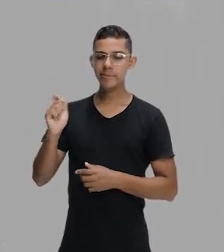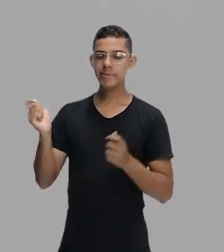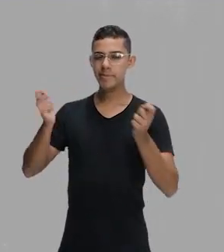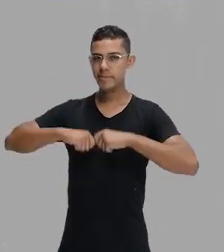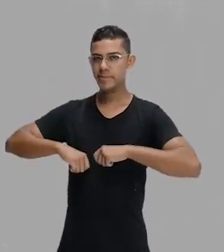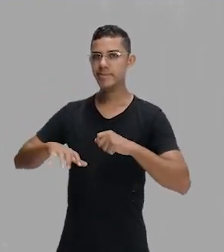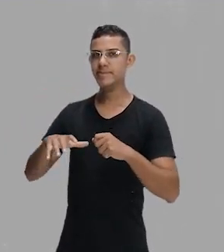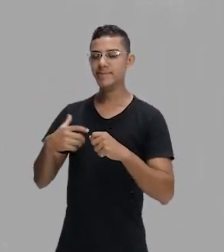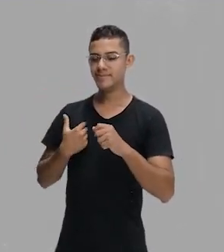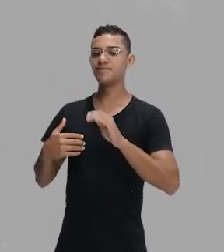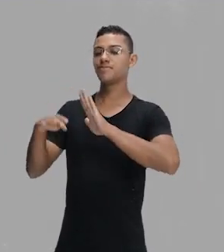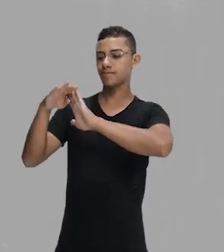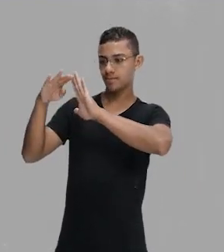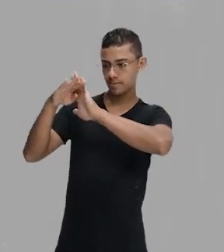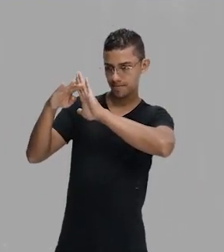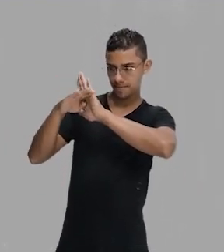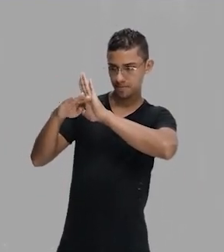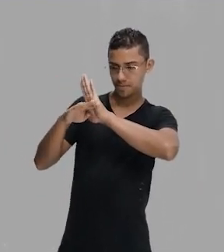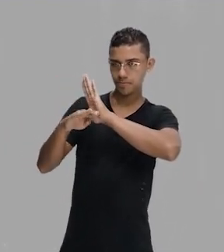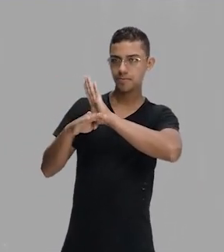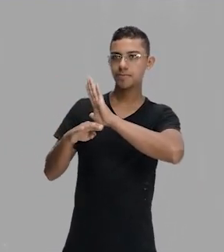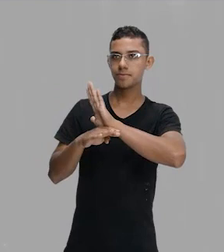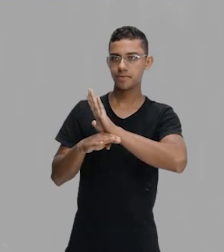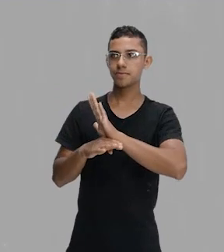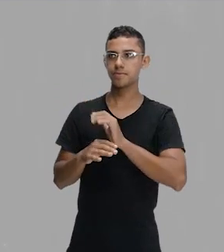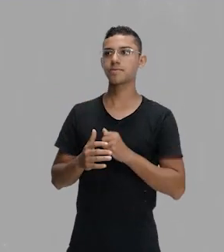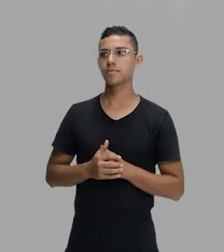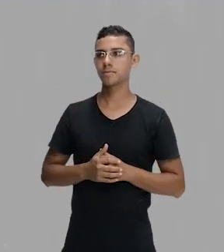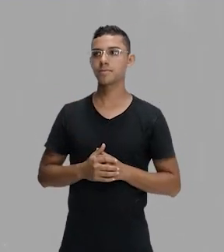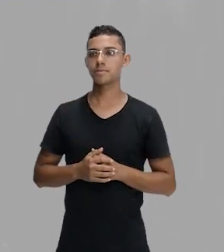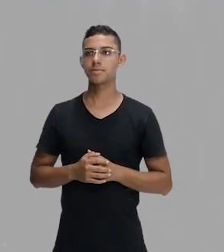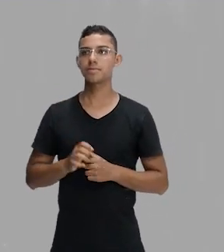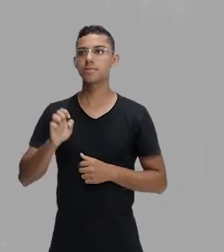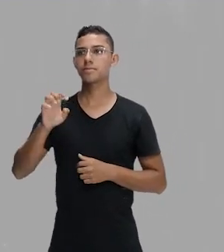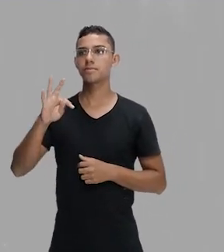Ele está planejando, portanto, a etapa.